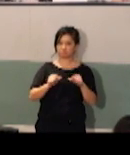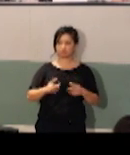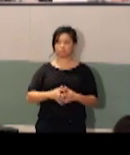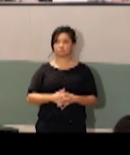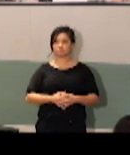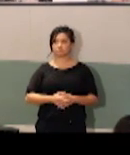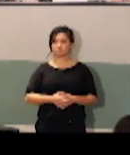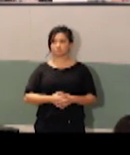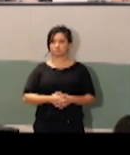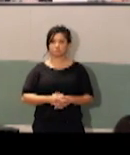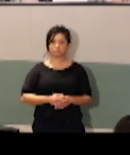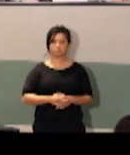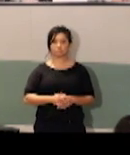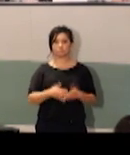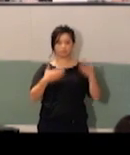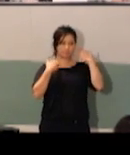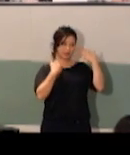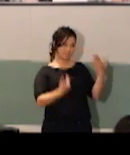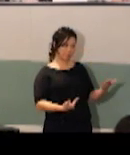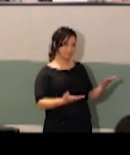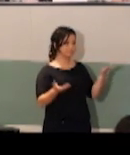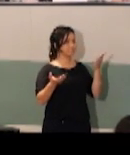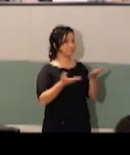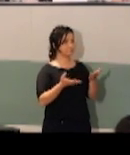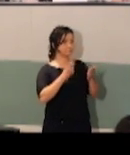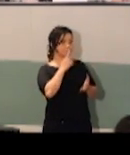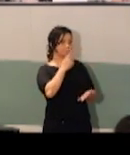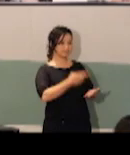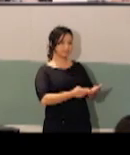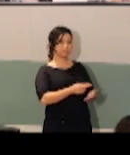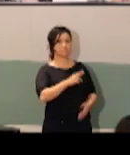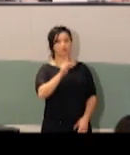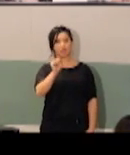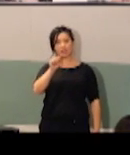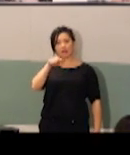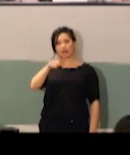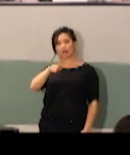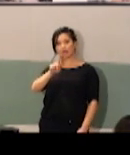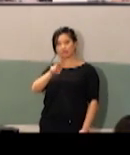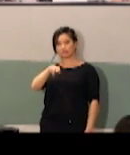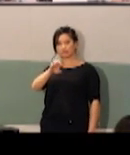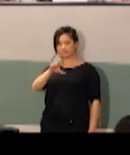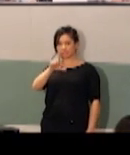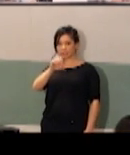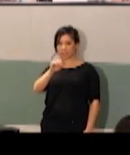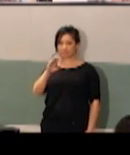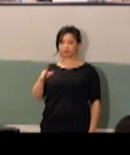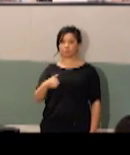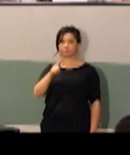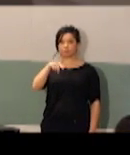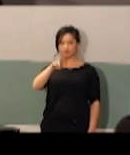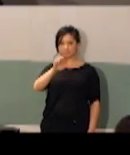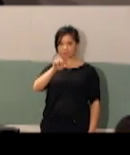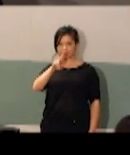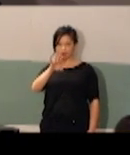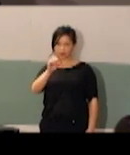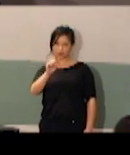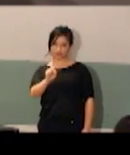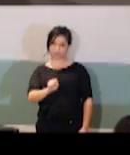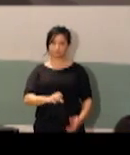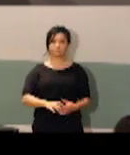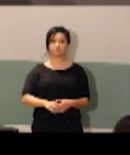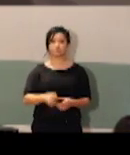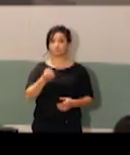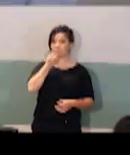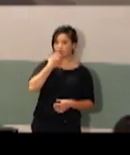candidato e último a responder sobre esse tema é o candidato Agnello Queiroz. Todos sabem como eu peguei as